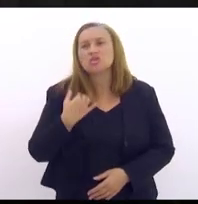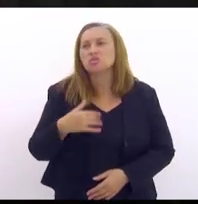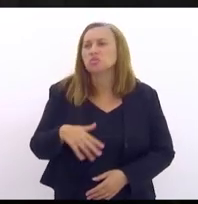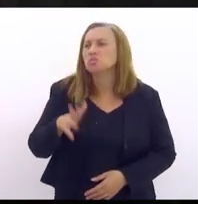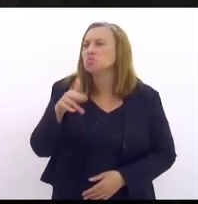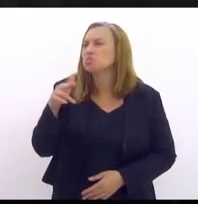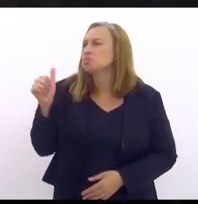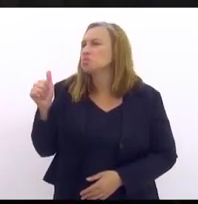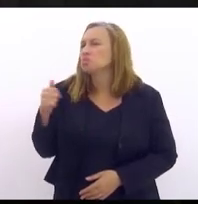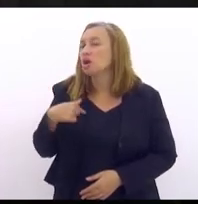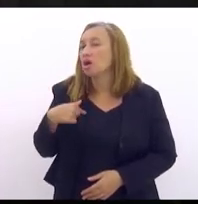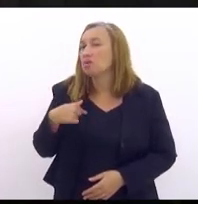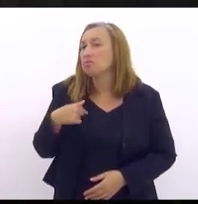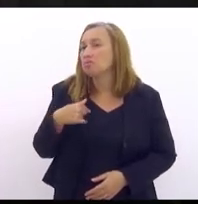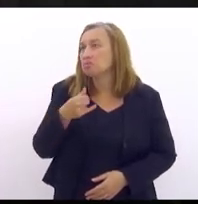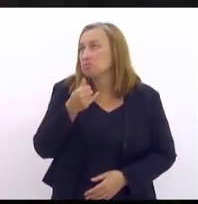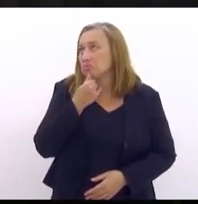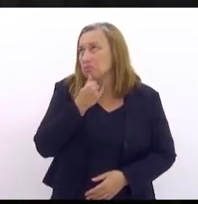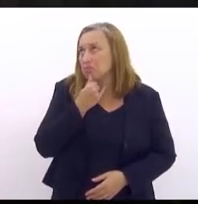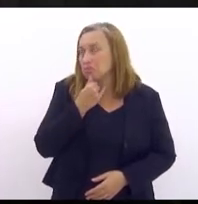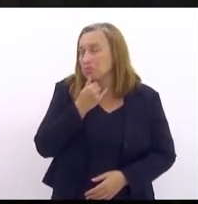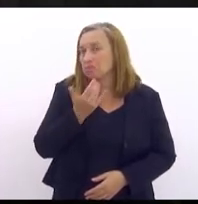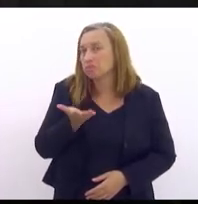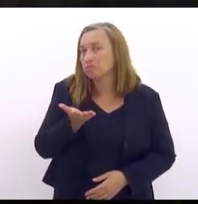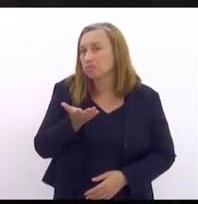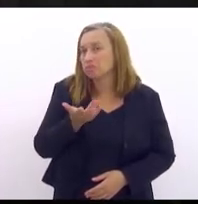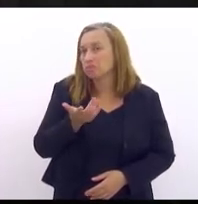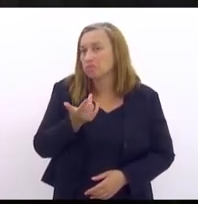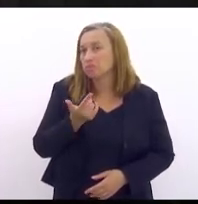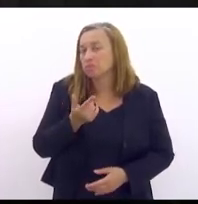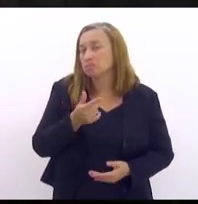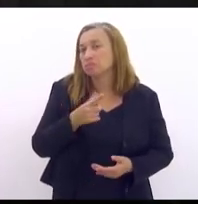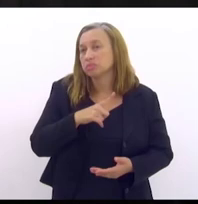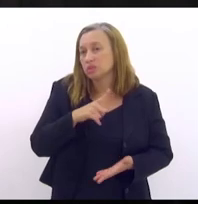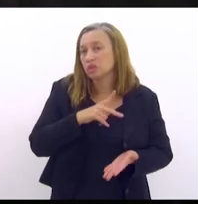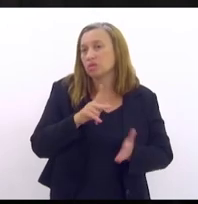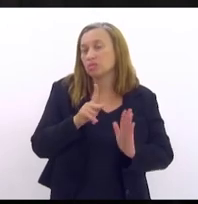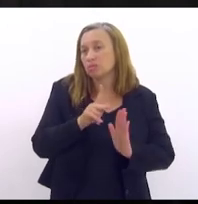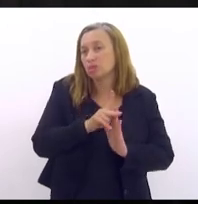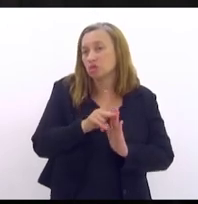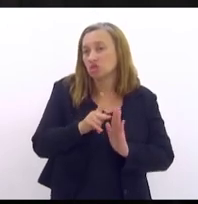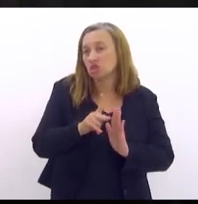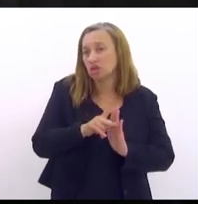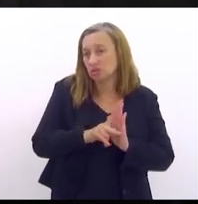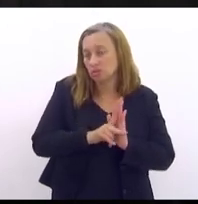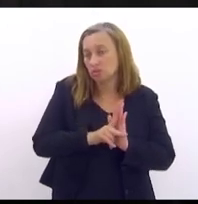Jamais fiquei abalado por ter projetos meus